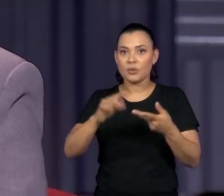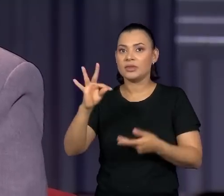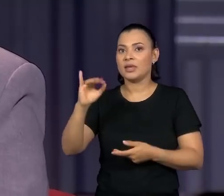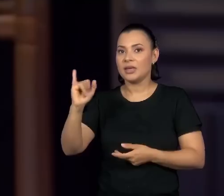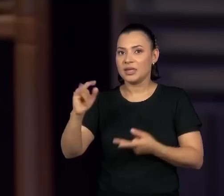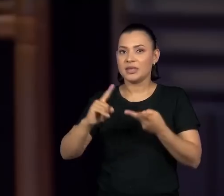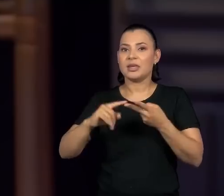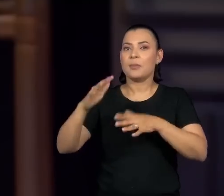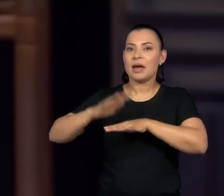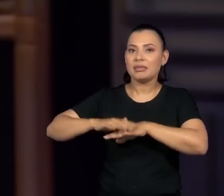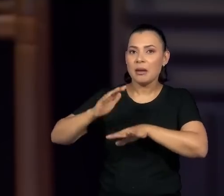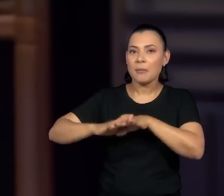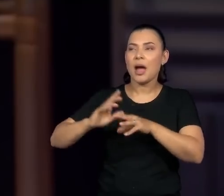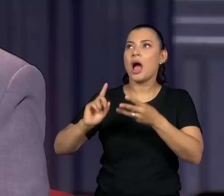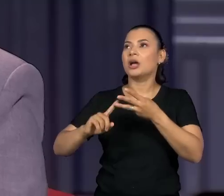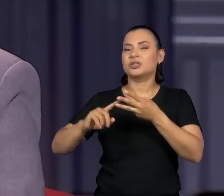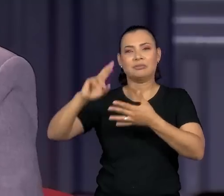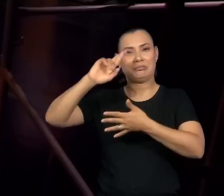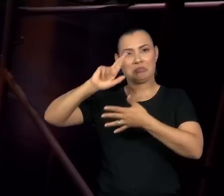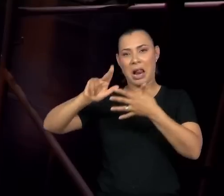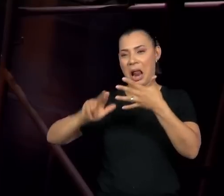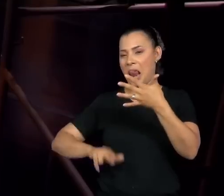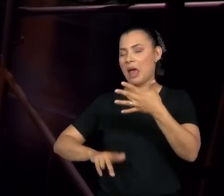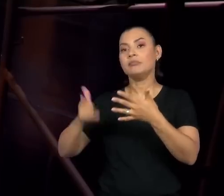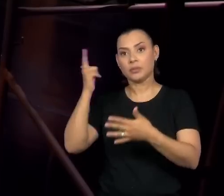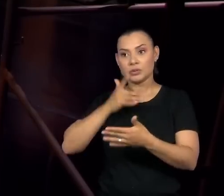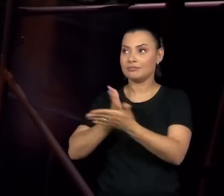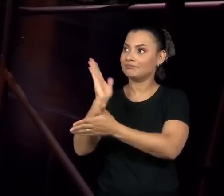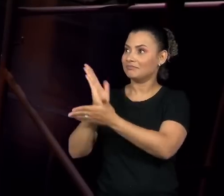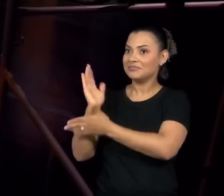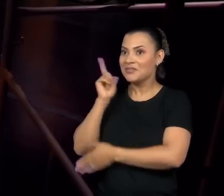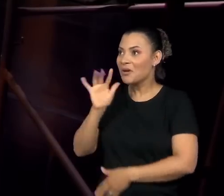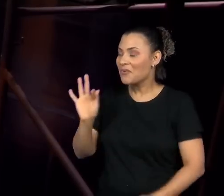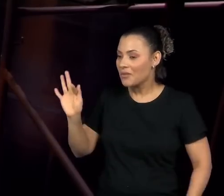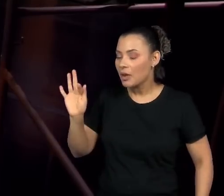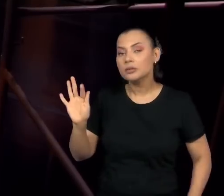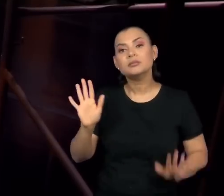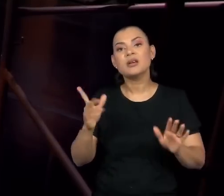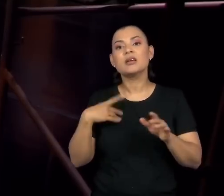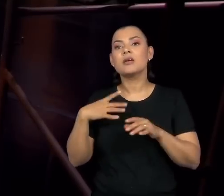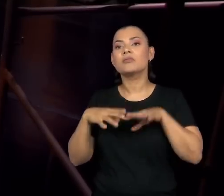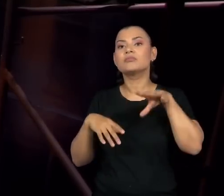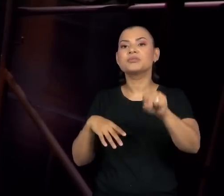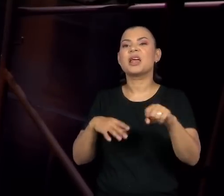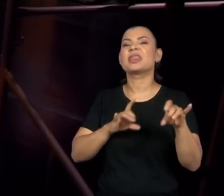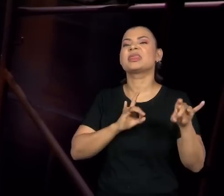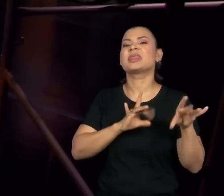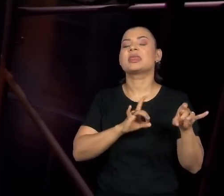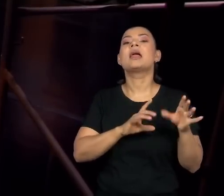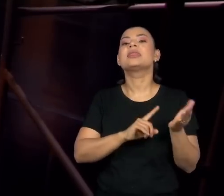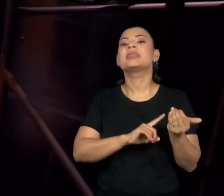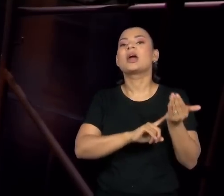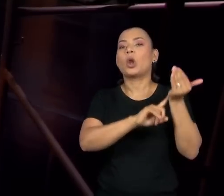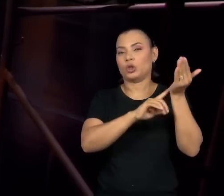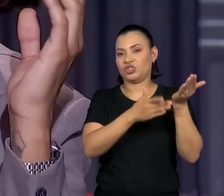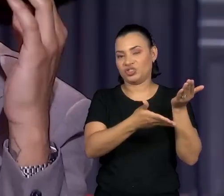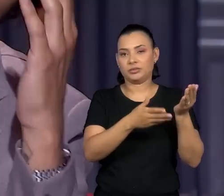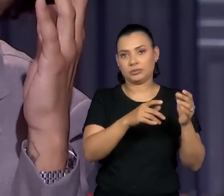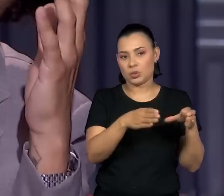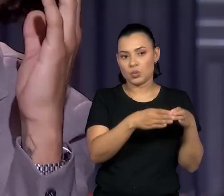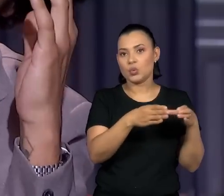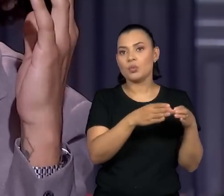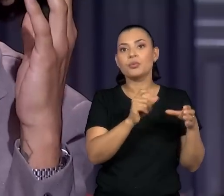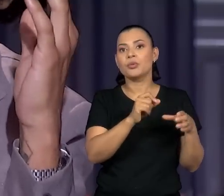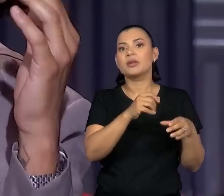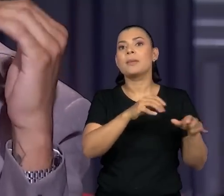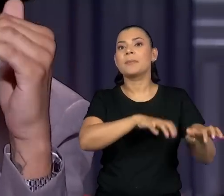lembro, matemática, um bocado de coisa. Aí eu fui fazer um curso, um tecnólogo, né, em mineração. Sim. Não